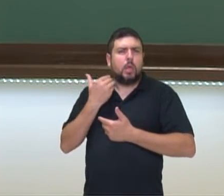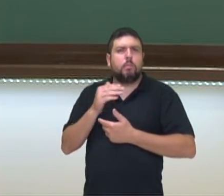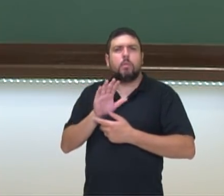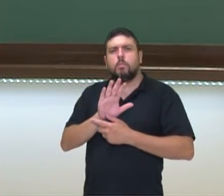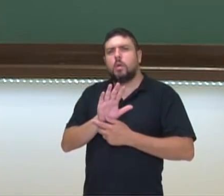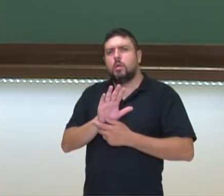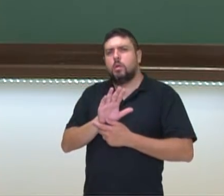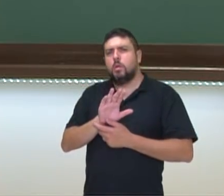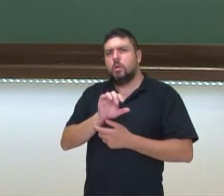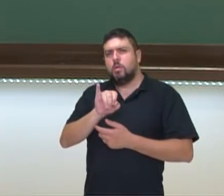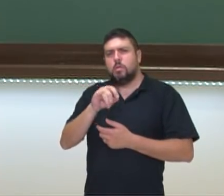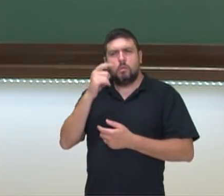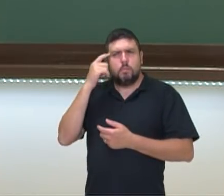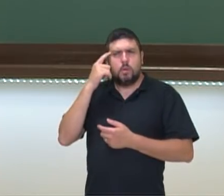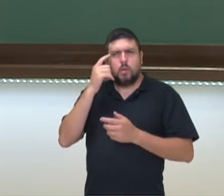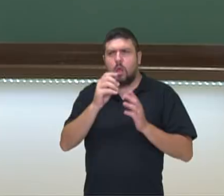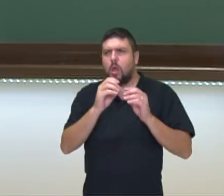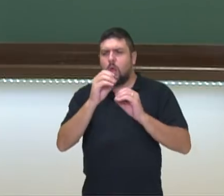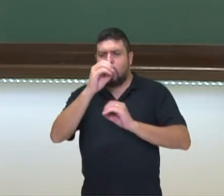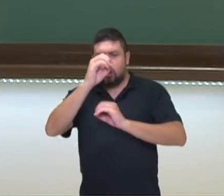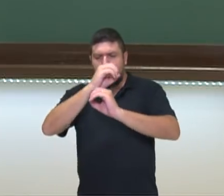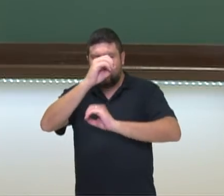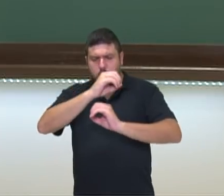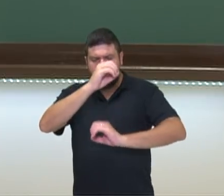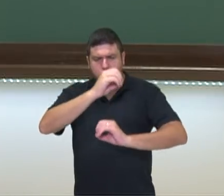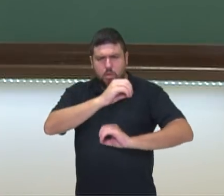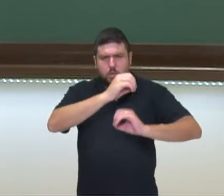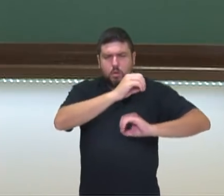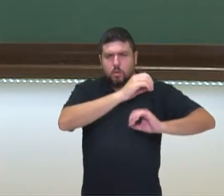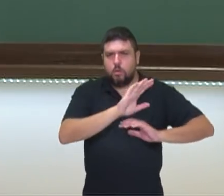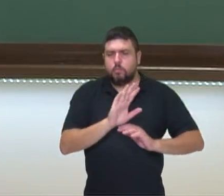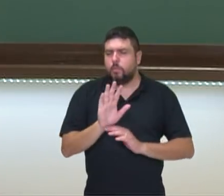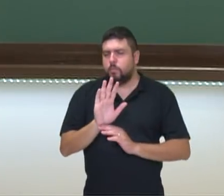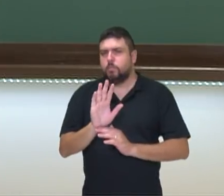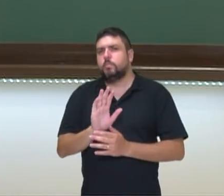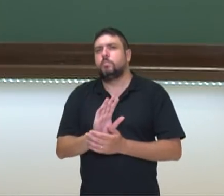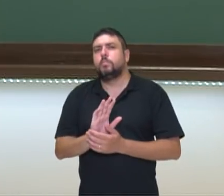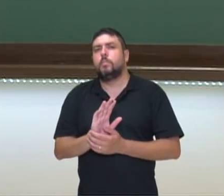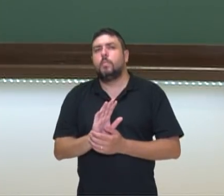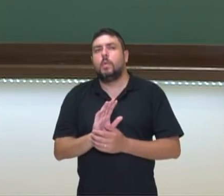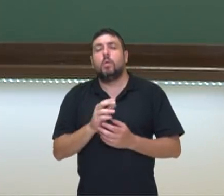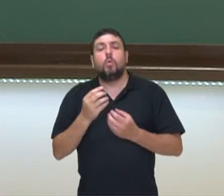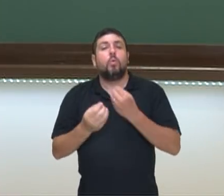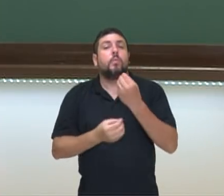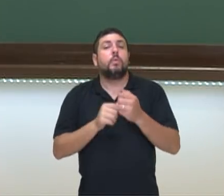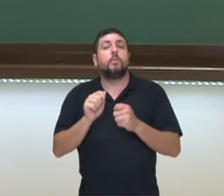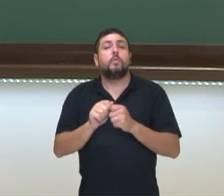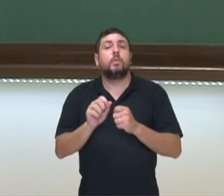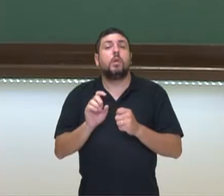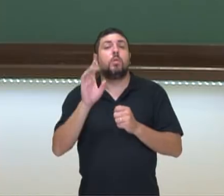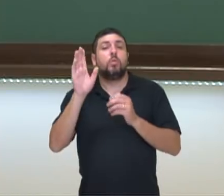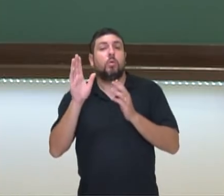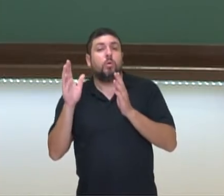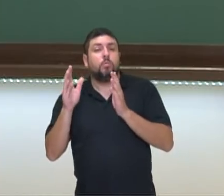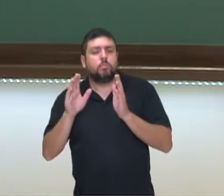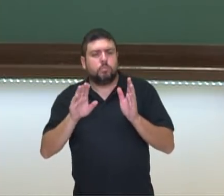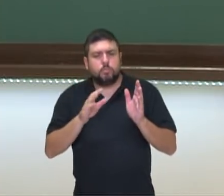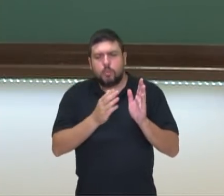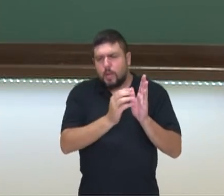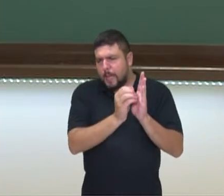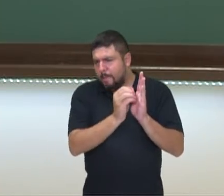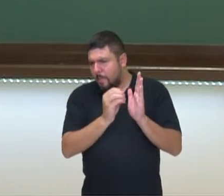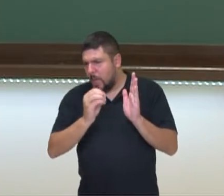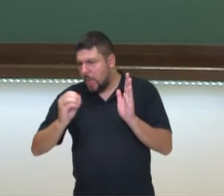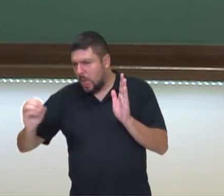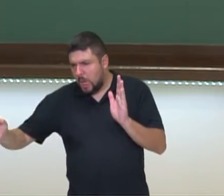em zero e zero, dá sempre zero, mas vai me dar trabalho. Então, o que eu posso fazer? Eu posso pensar só na